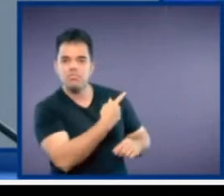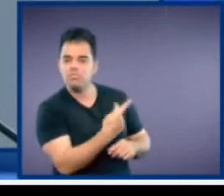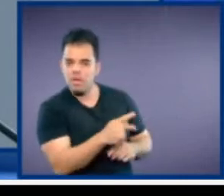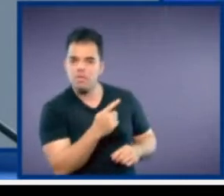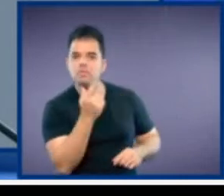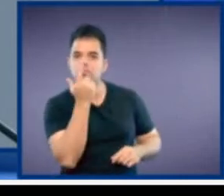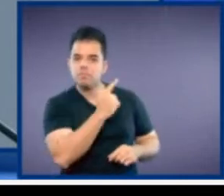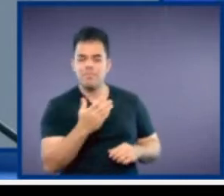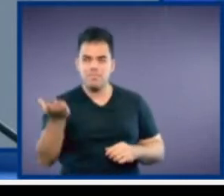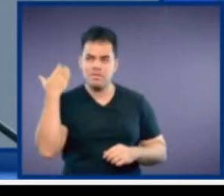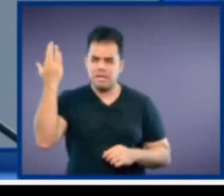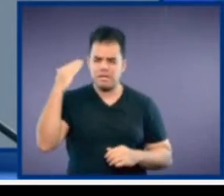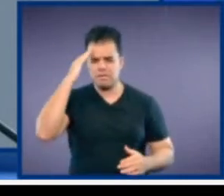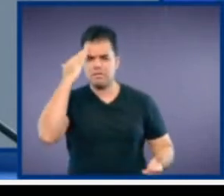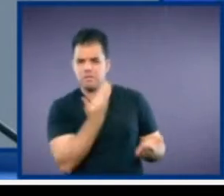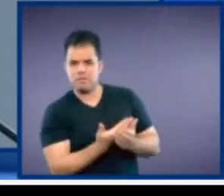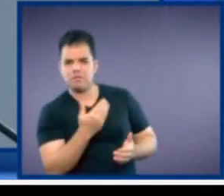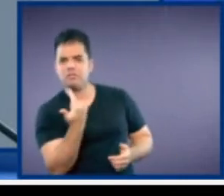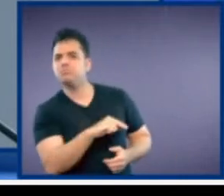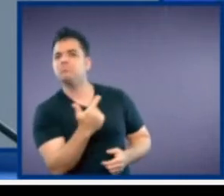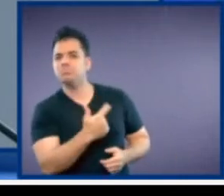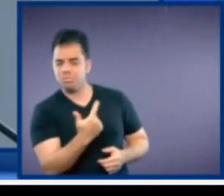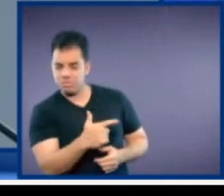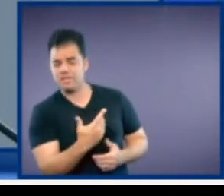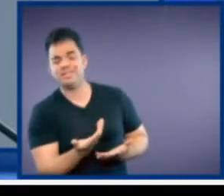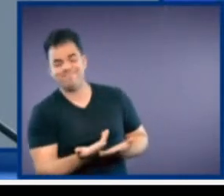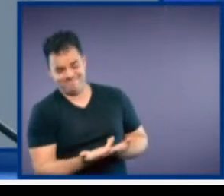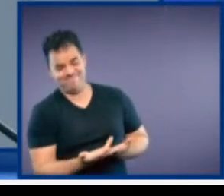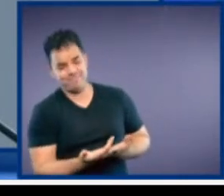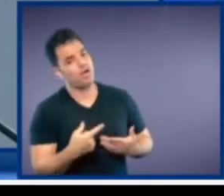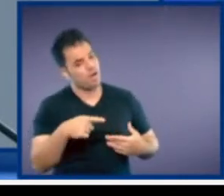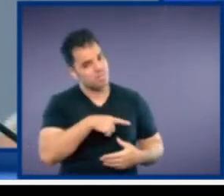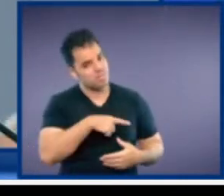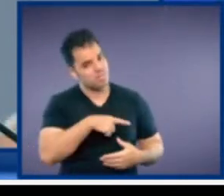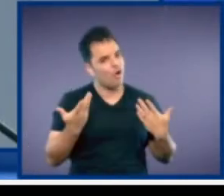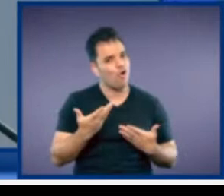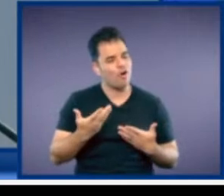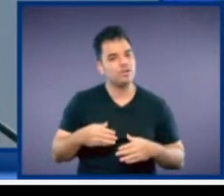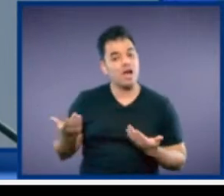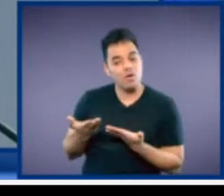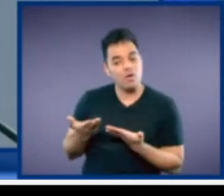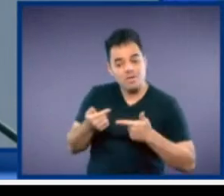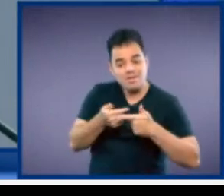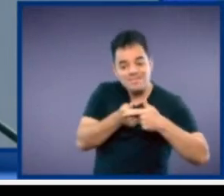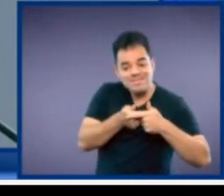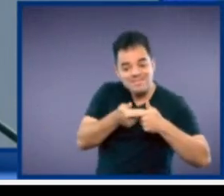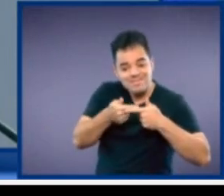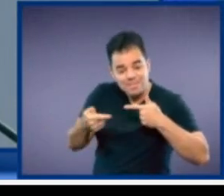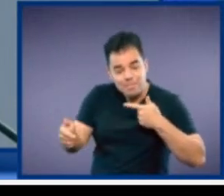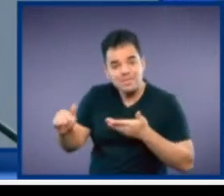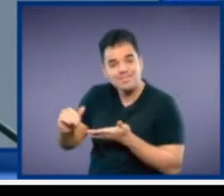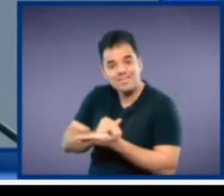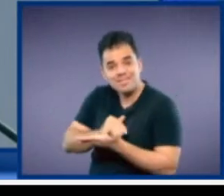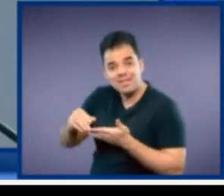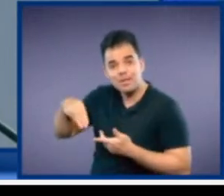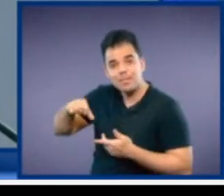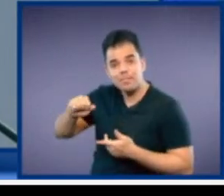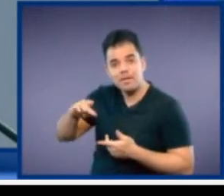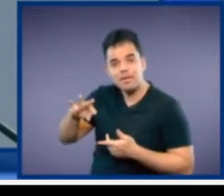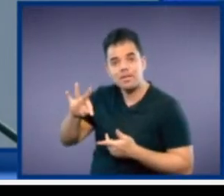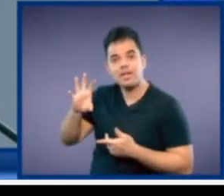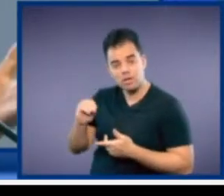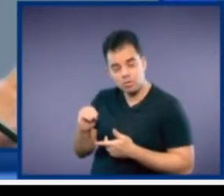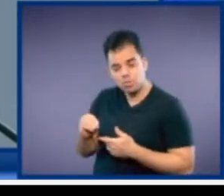no passado. E, nessa semana, junto com o secretário Marcato, durante algum